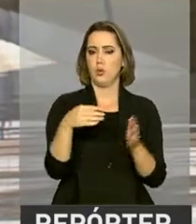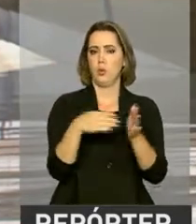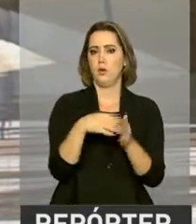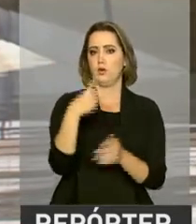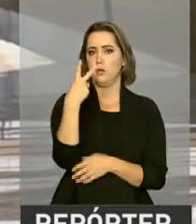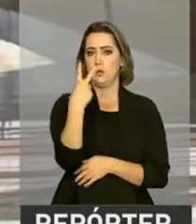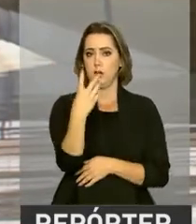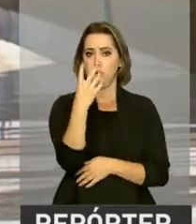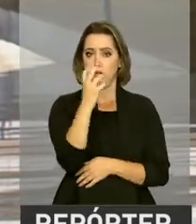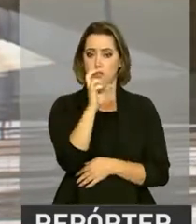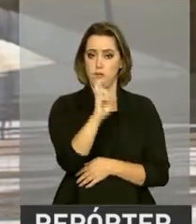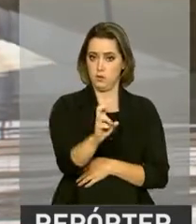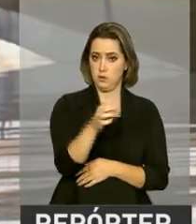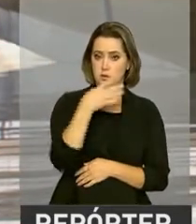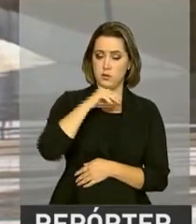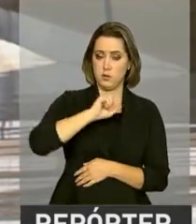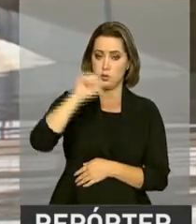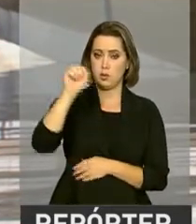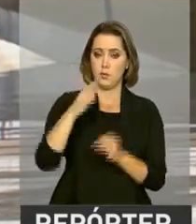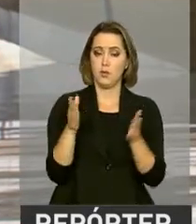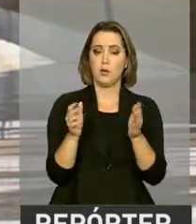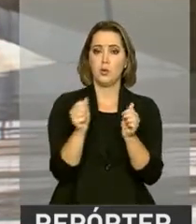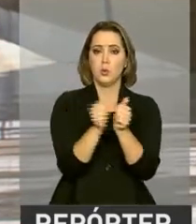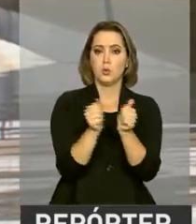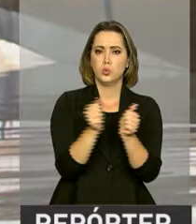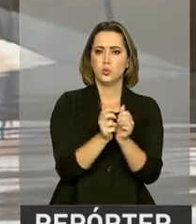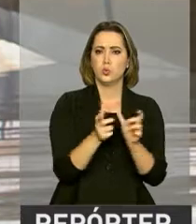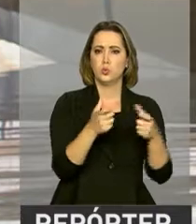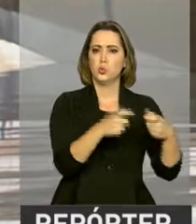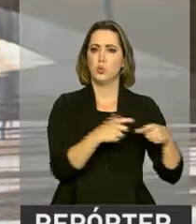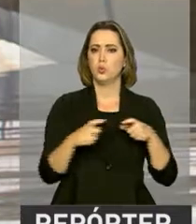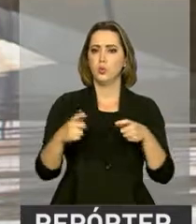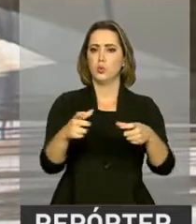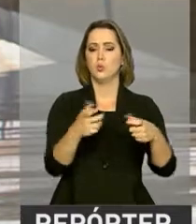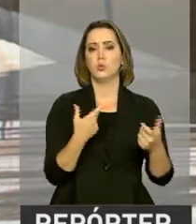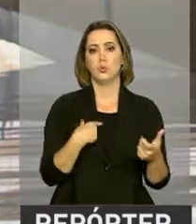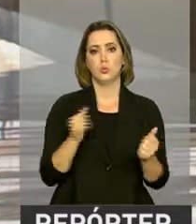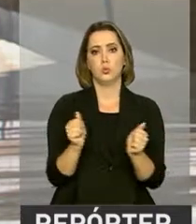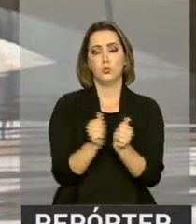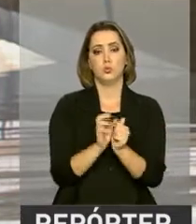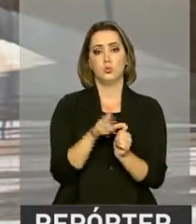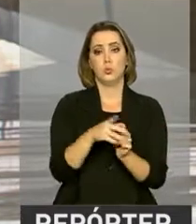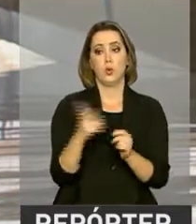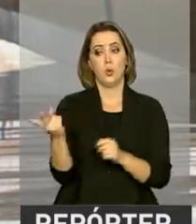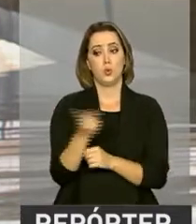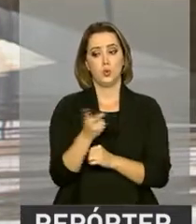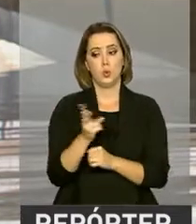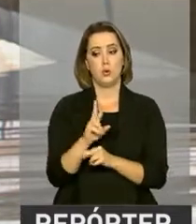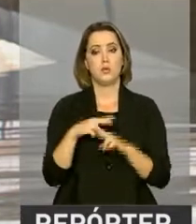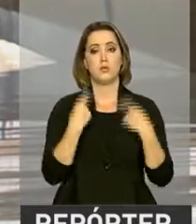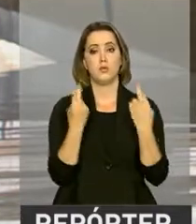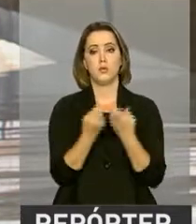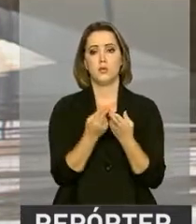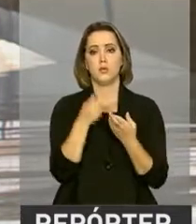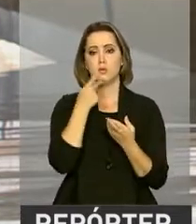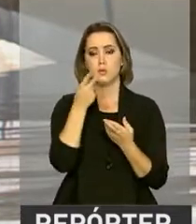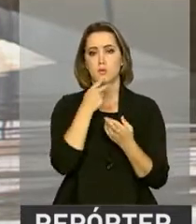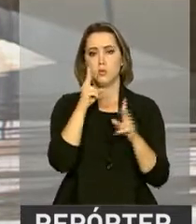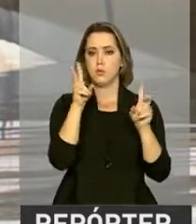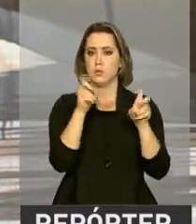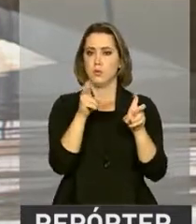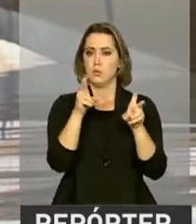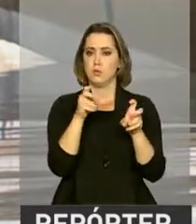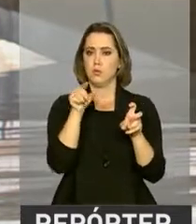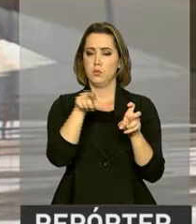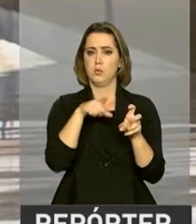de empresários no dia 24 aqui em brasília pm e já foi se reúne para tratar de temas de interesse